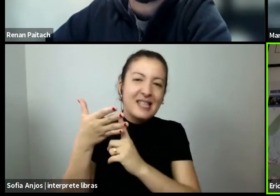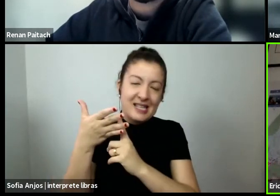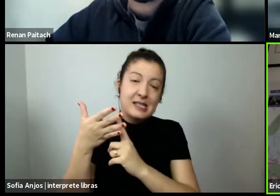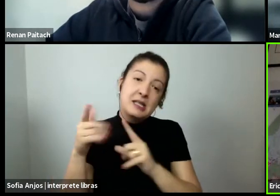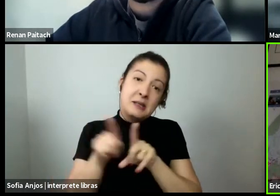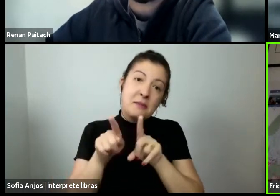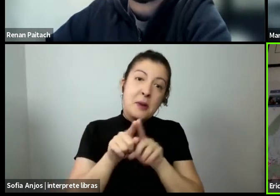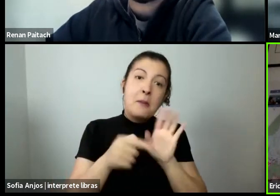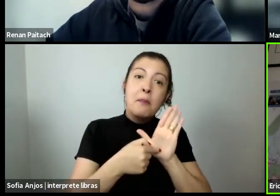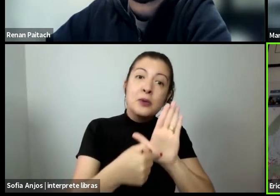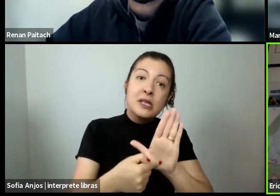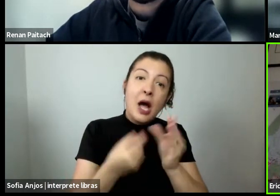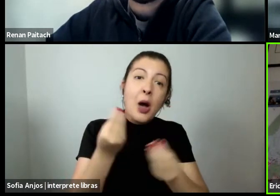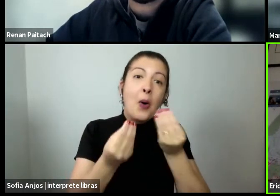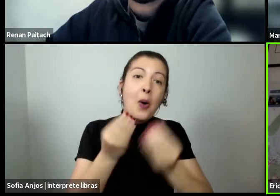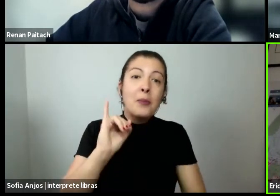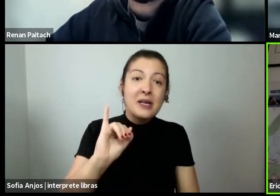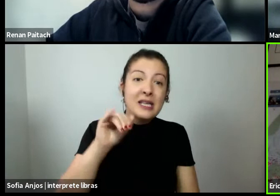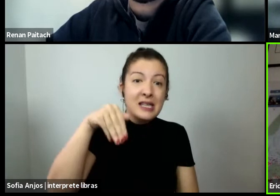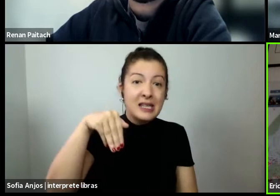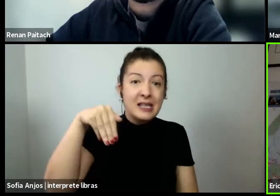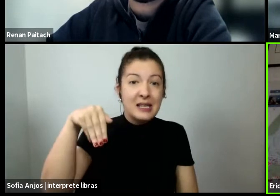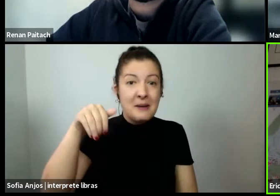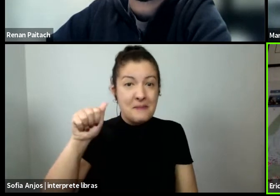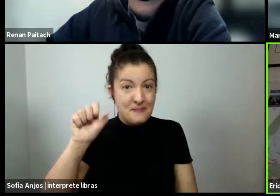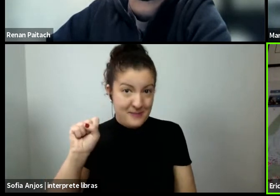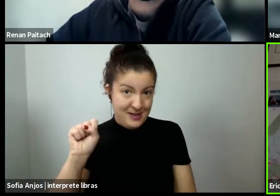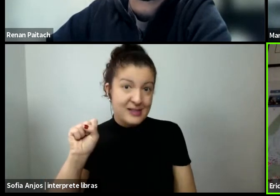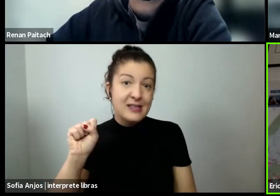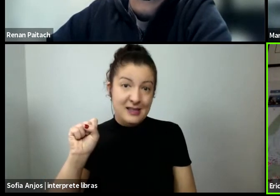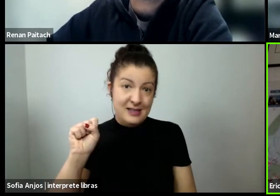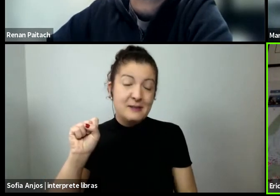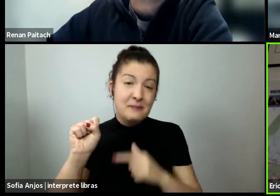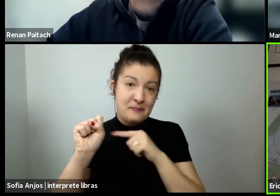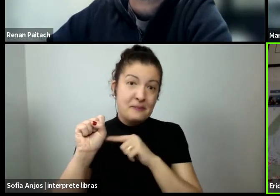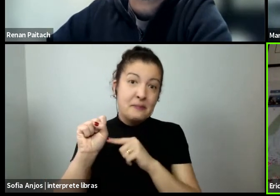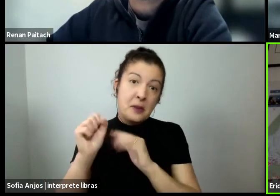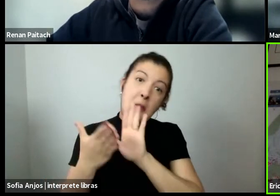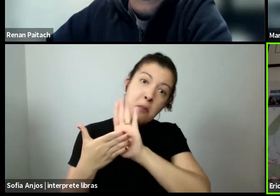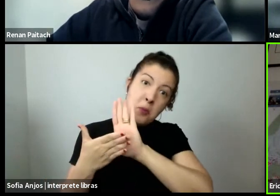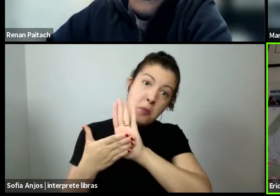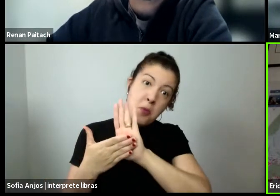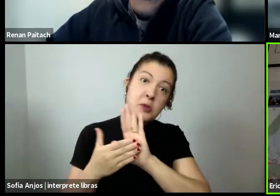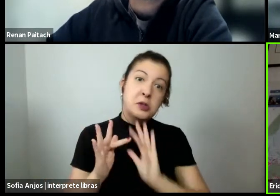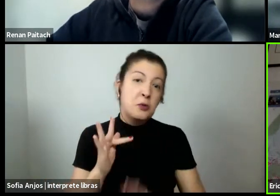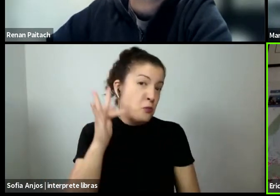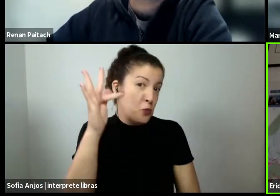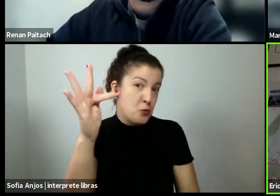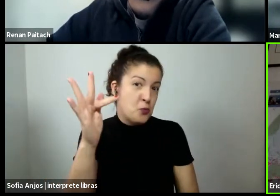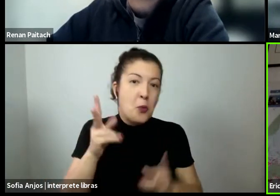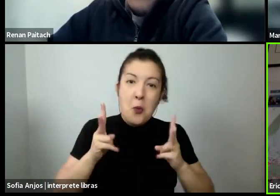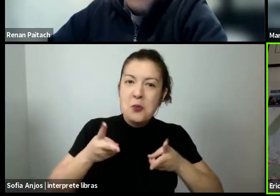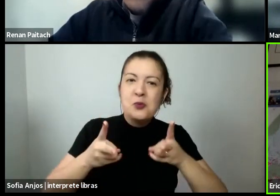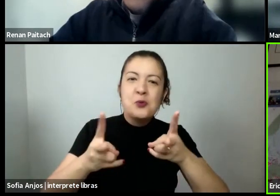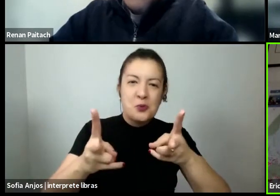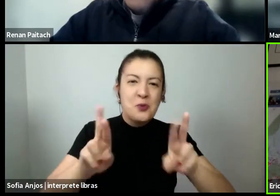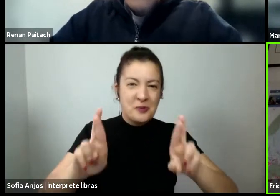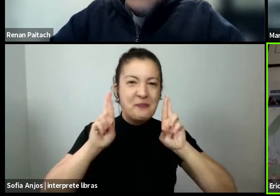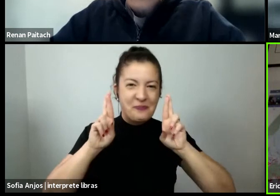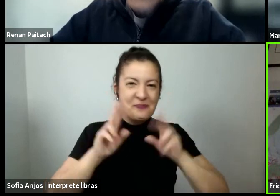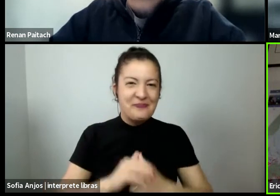to future exchanges. So thank you, Marta and Renan and everybody,